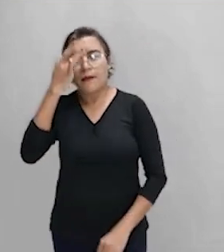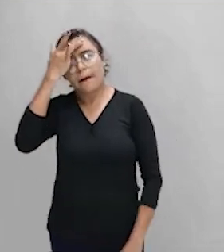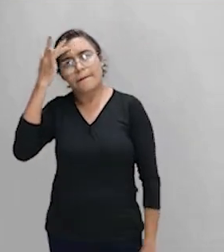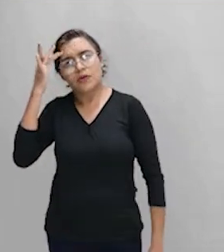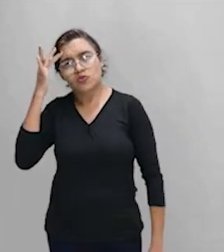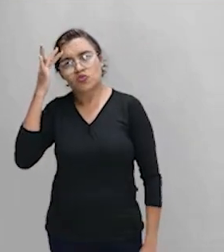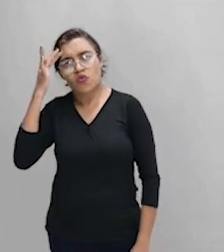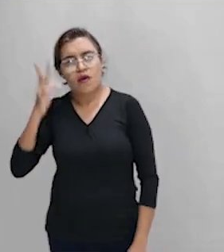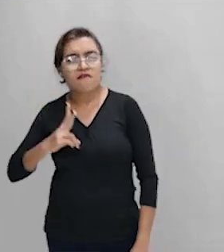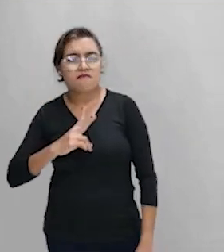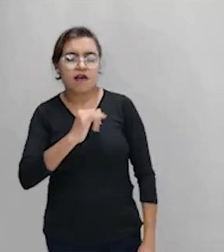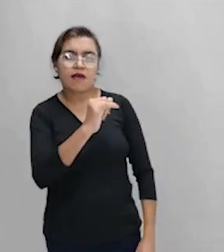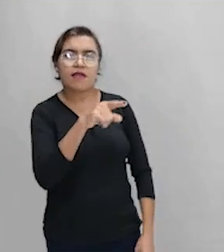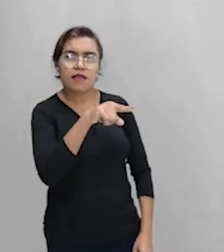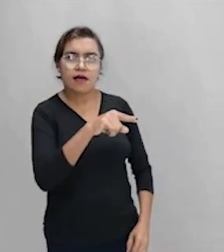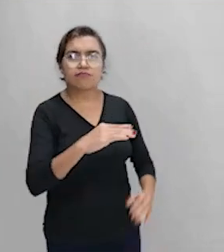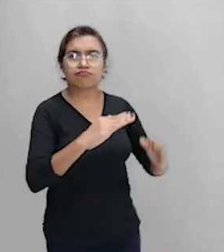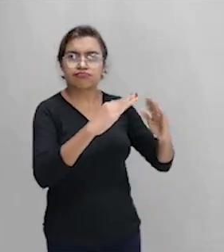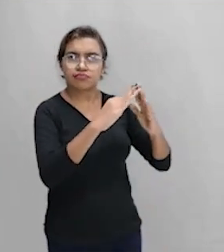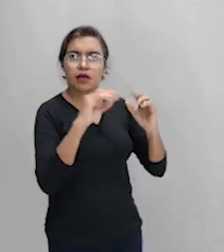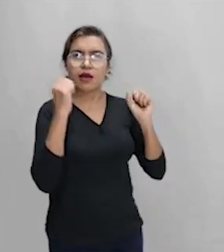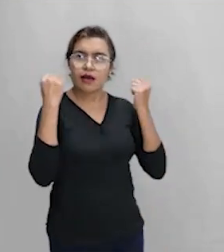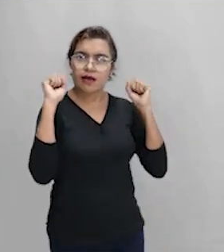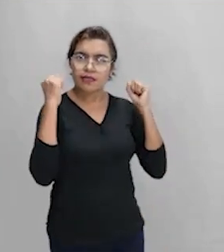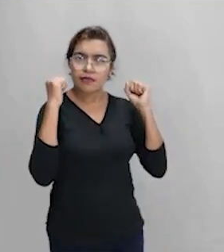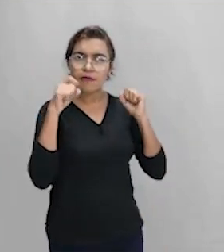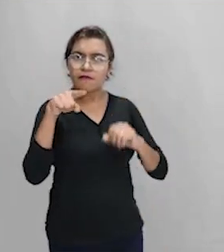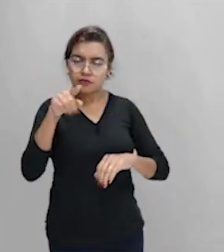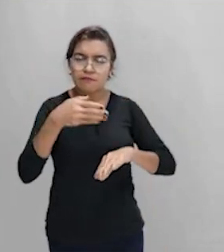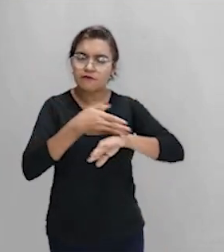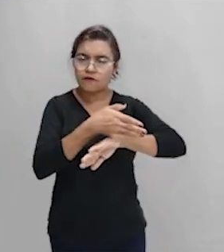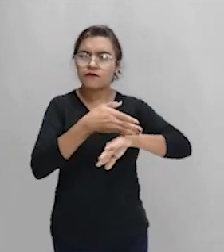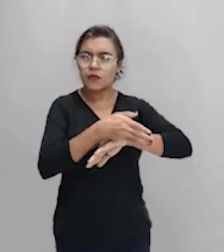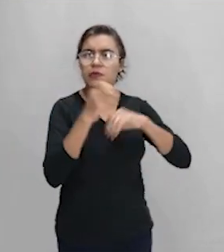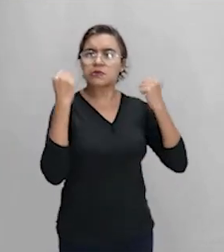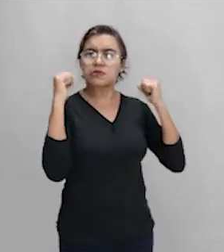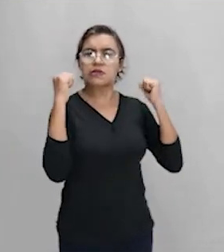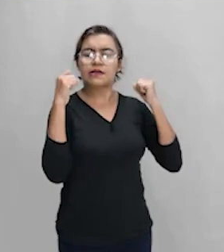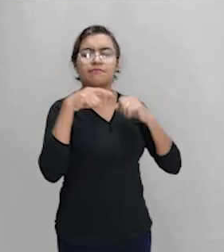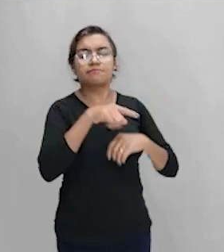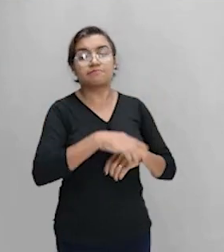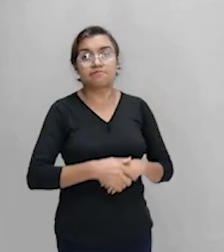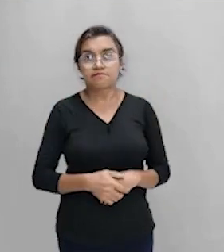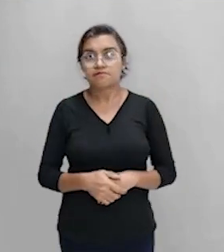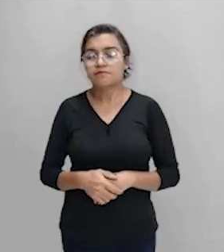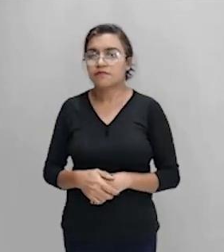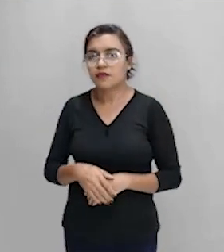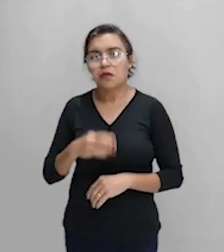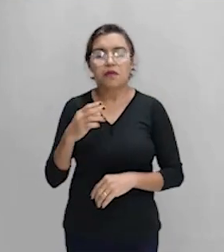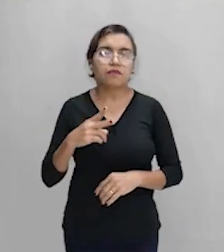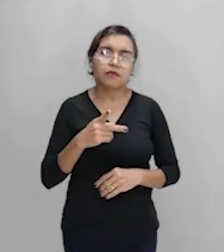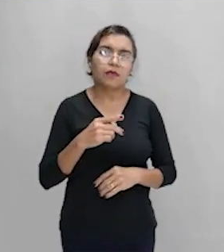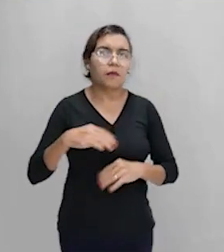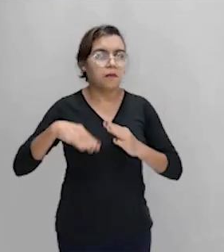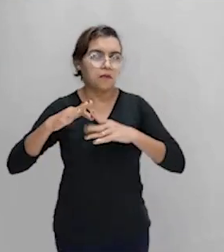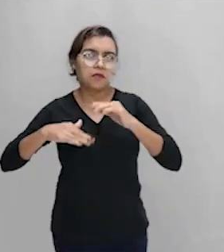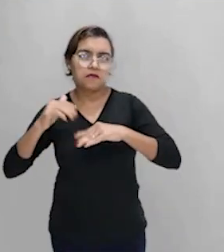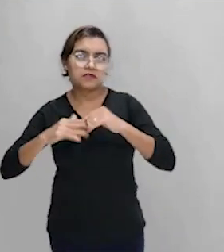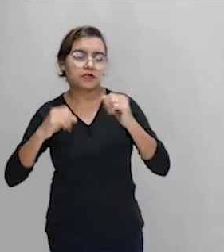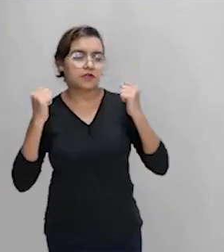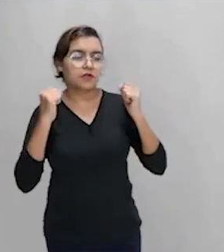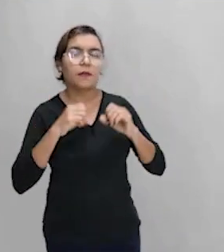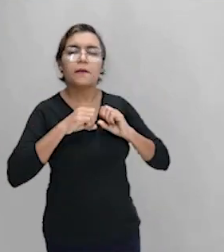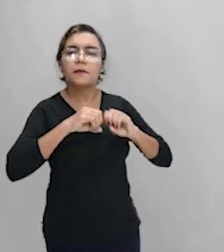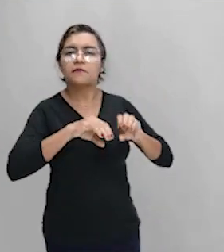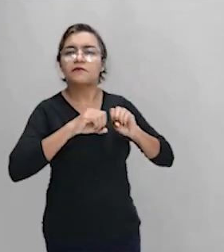exemplo clássico. Vocês aí que já frequentam a academia. O indivíduo vai para uma academia, O carinha vai lá, o profissional de educação física, monta